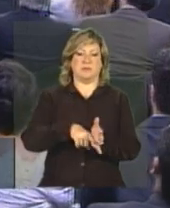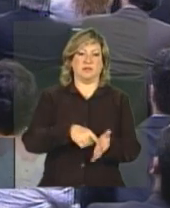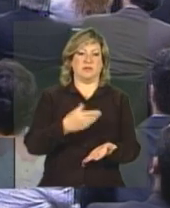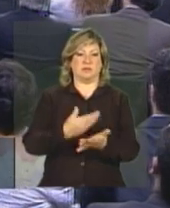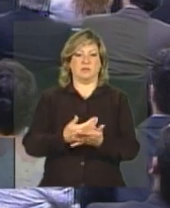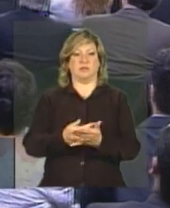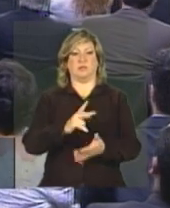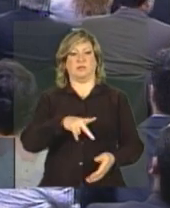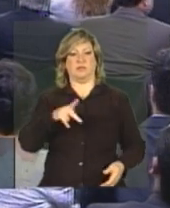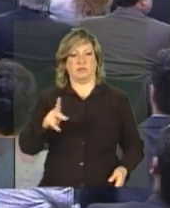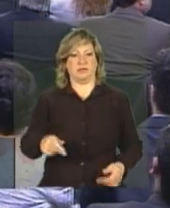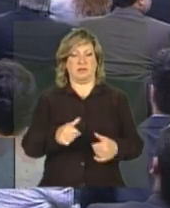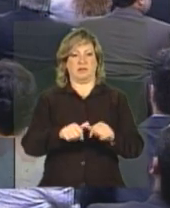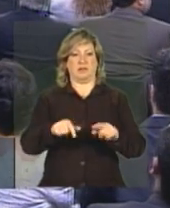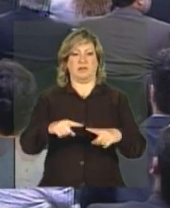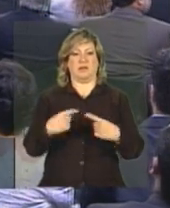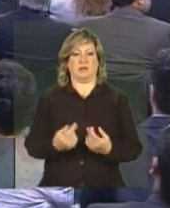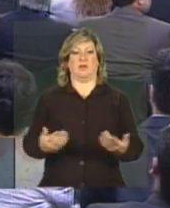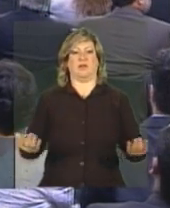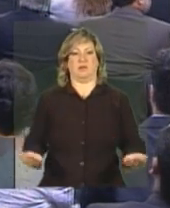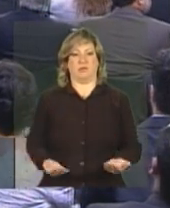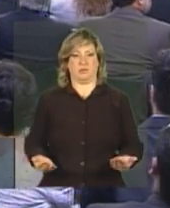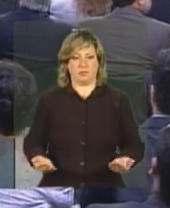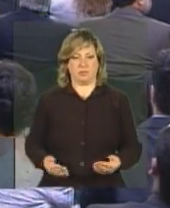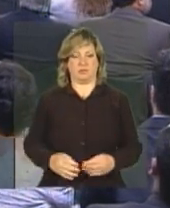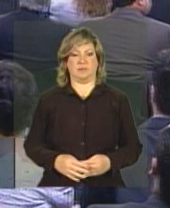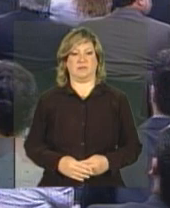pesquisadores e professores aqui presentes,